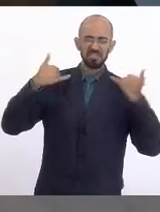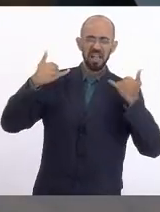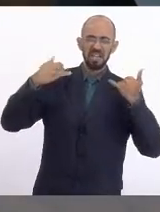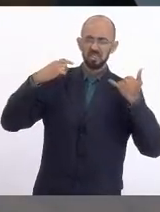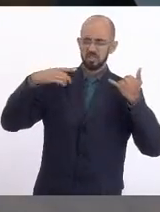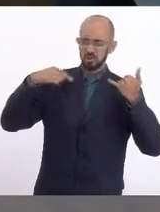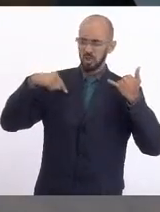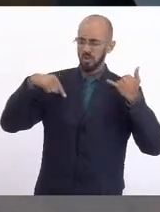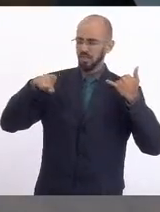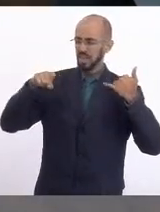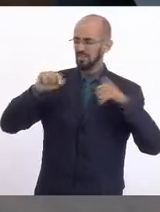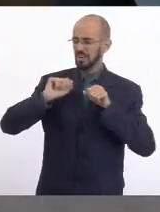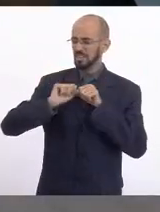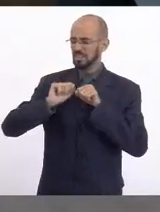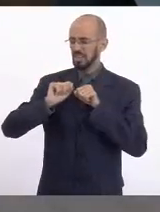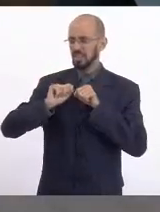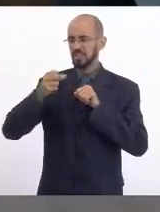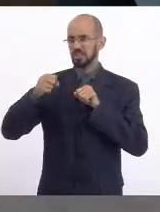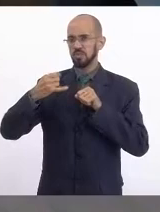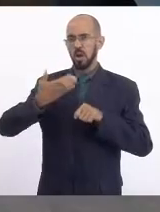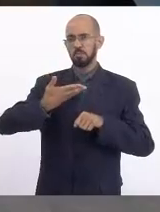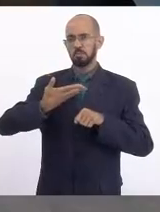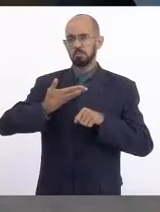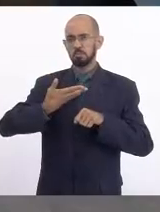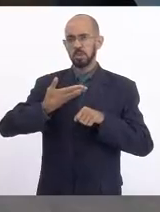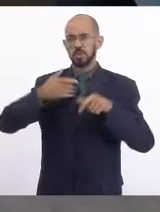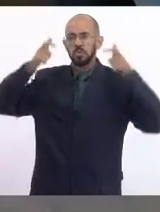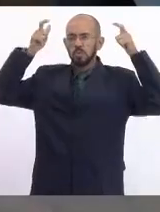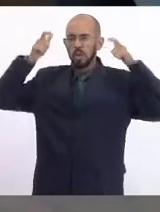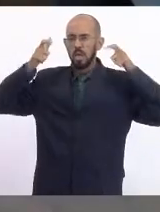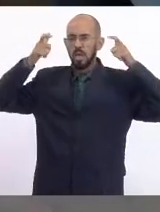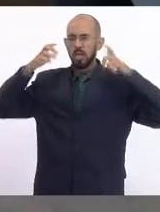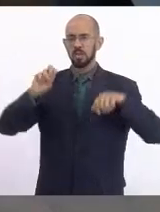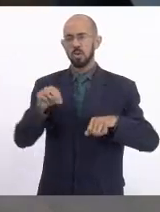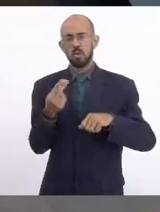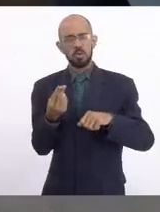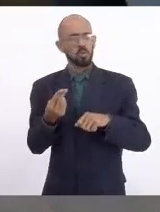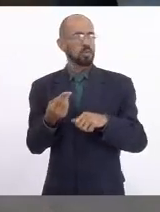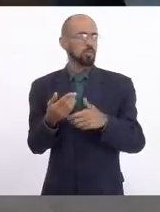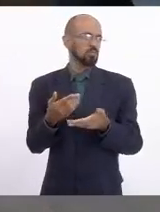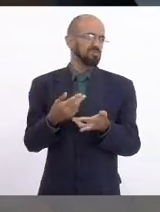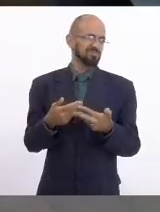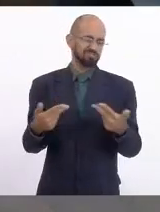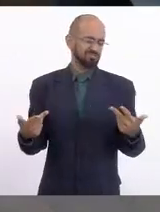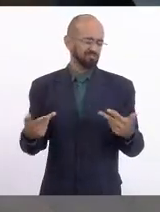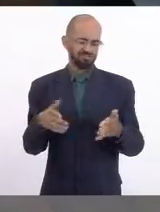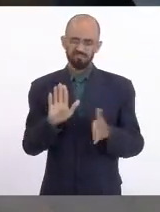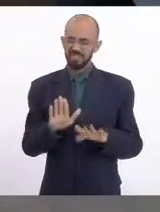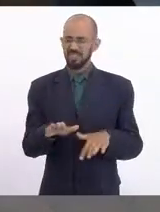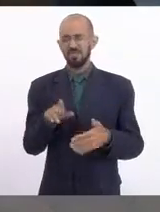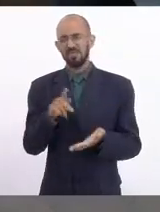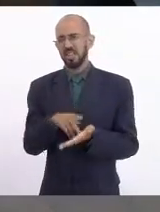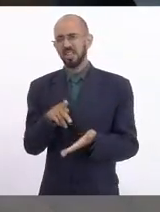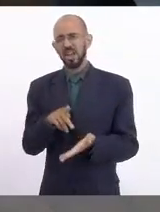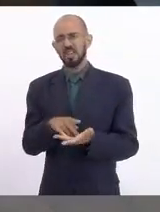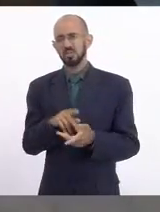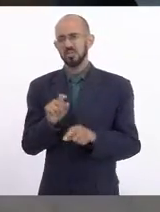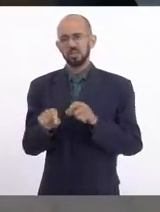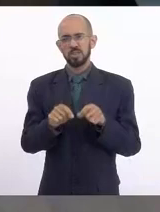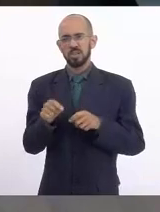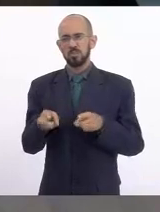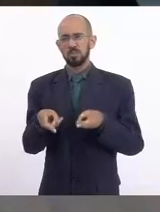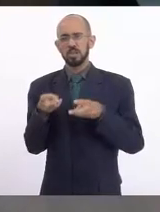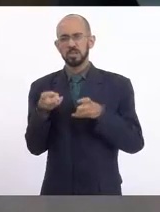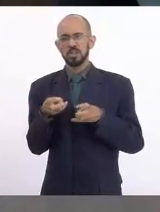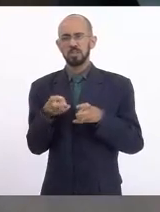aquilo se você for Amigo do Rei Só tem isso é só tem aquilo se você for amigo do rei e na verdade e na verdade eu tenho